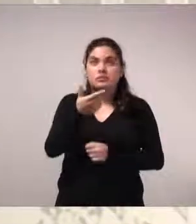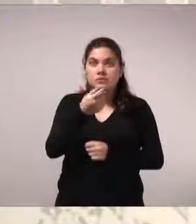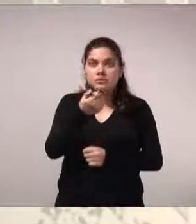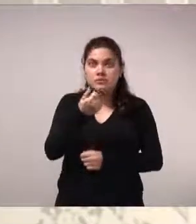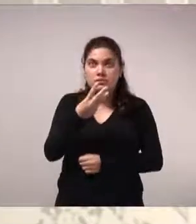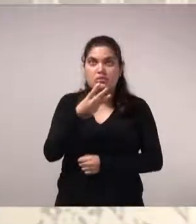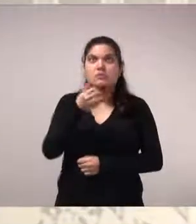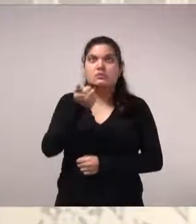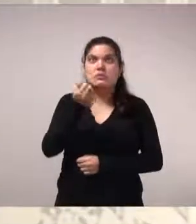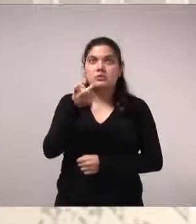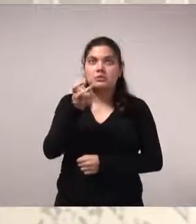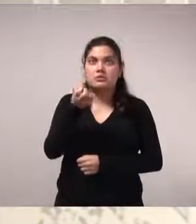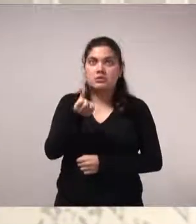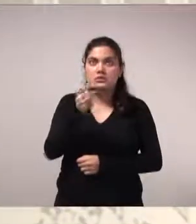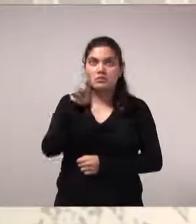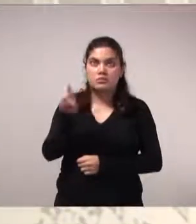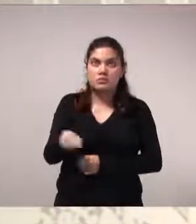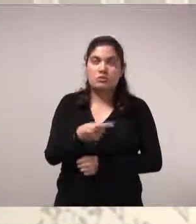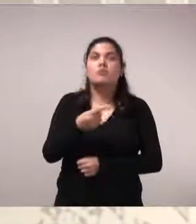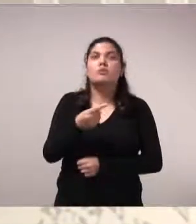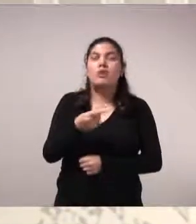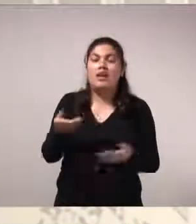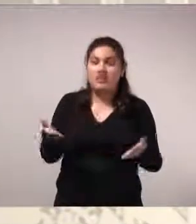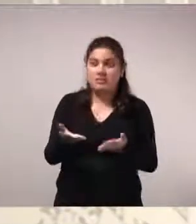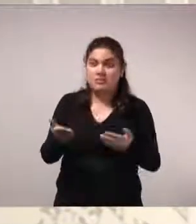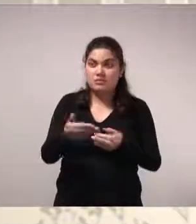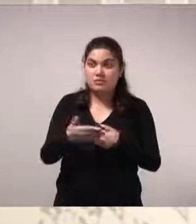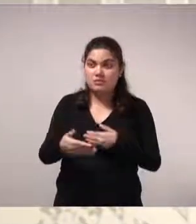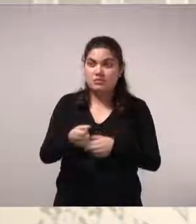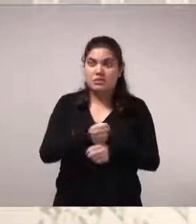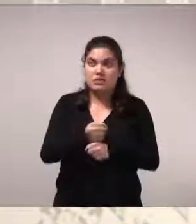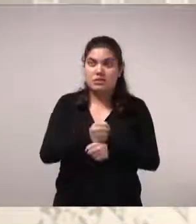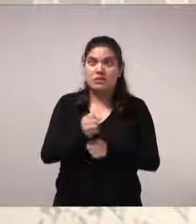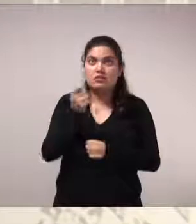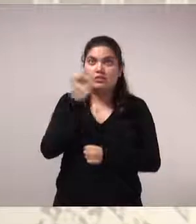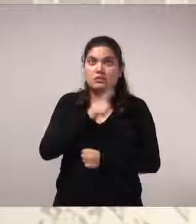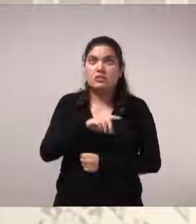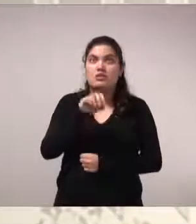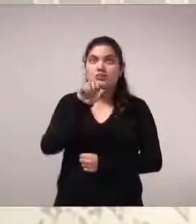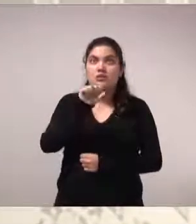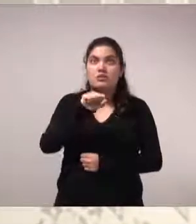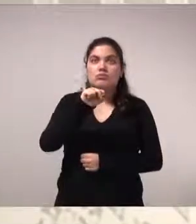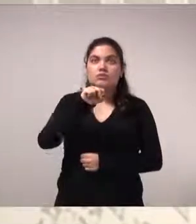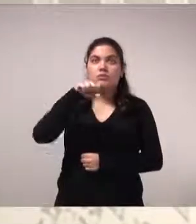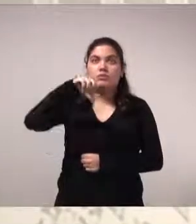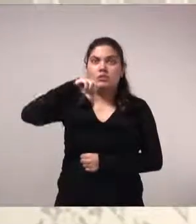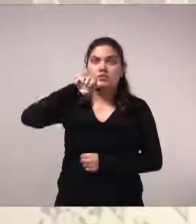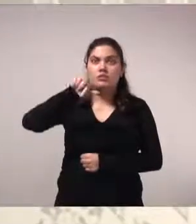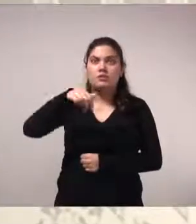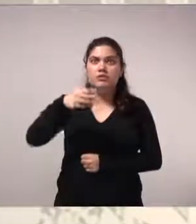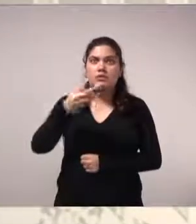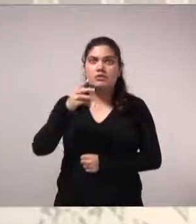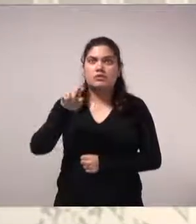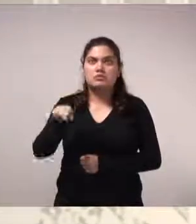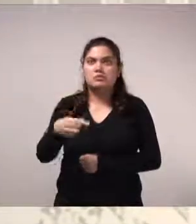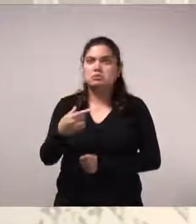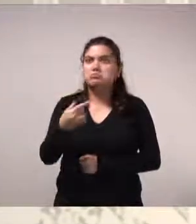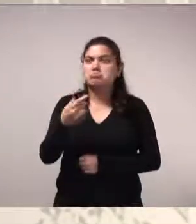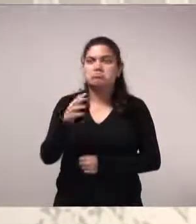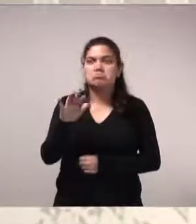156 mil metros cúbicos. Esse ano, a gente deve chegar a um pouco mais de 89 mil metros